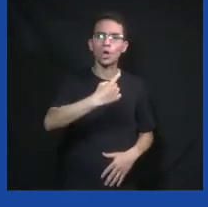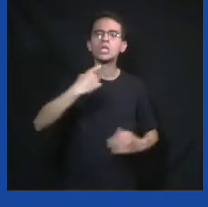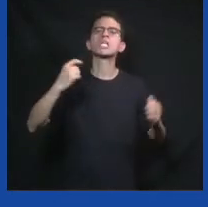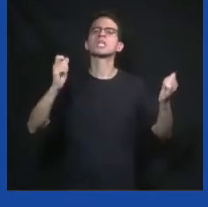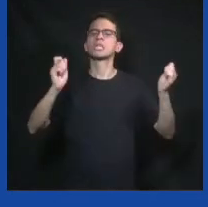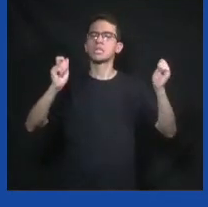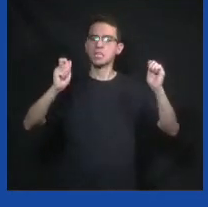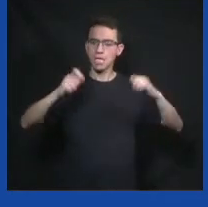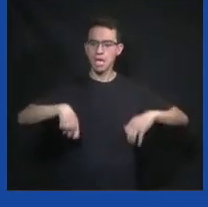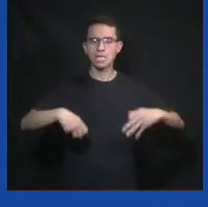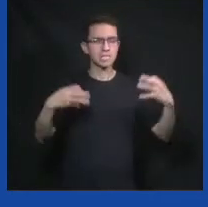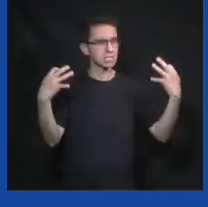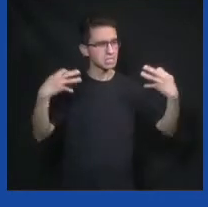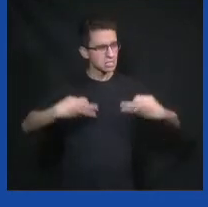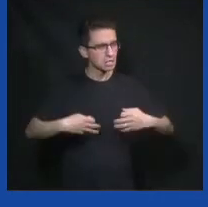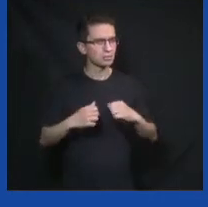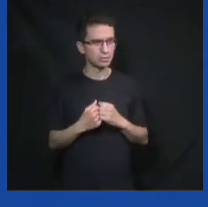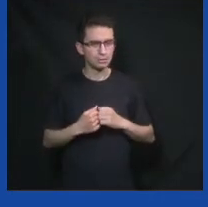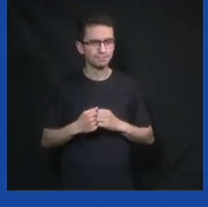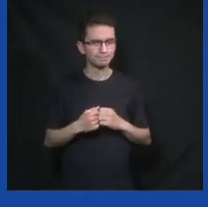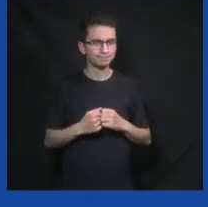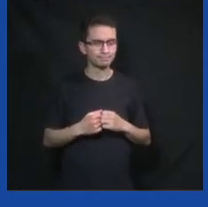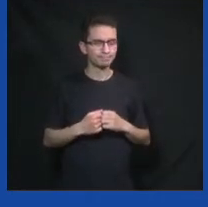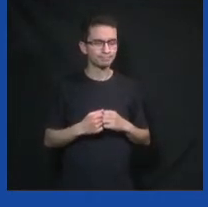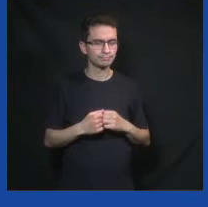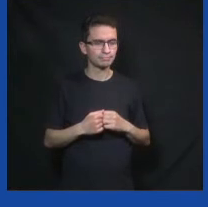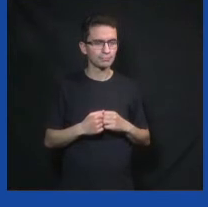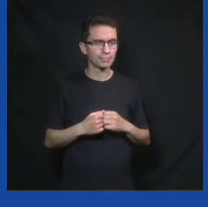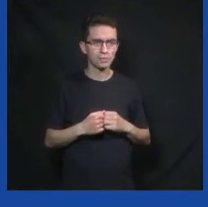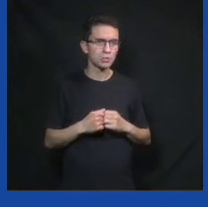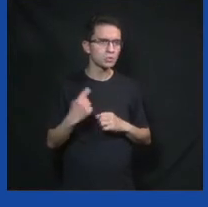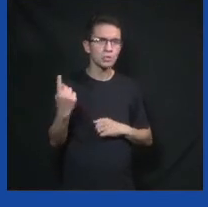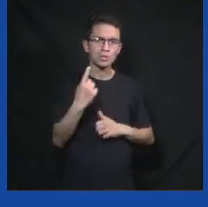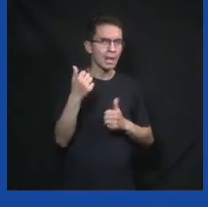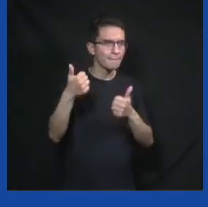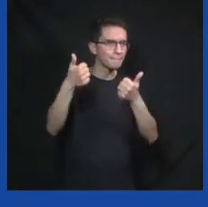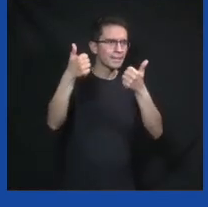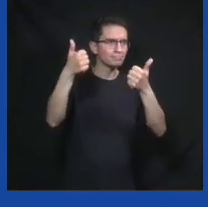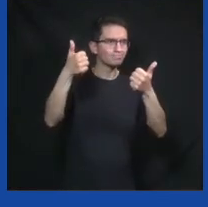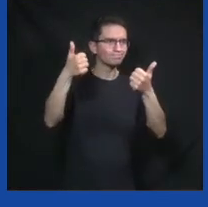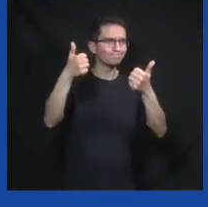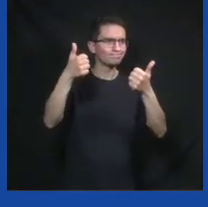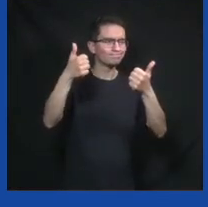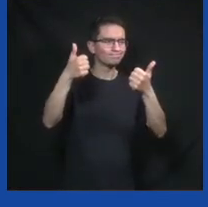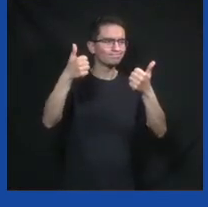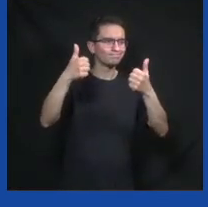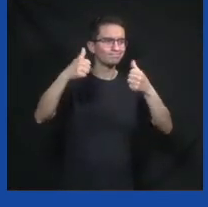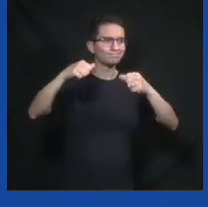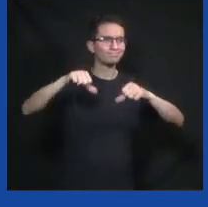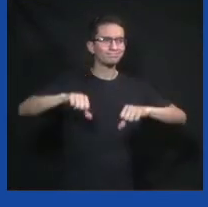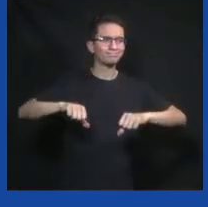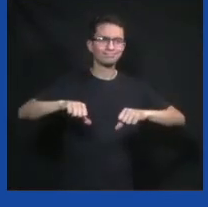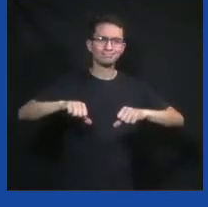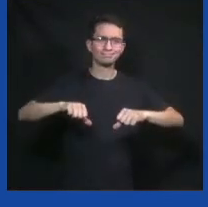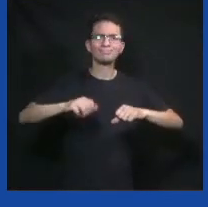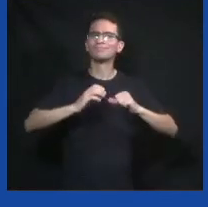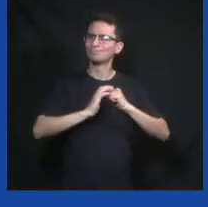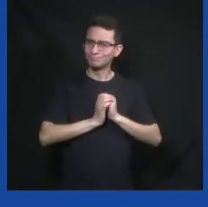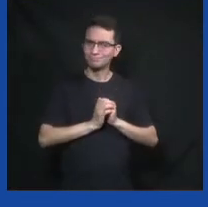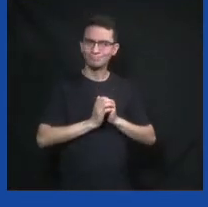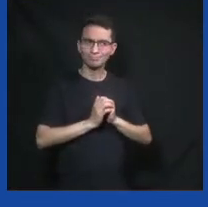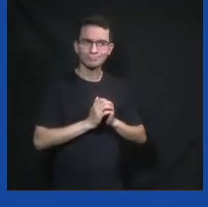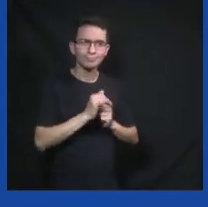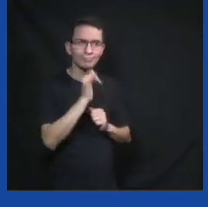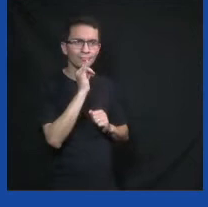bem feita e ampla, a gente não precisaria ter terceiro setor fazendo, né? Politique,